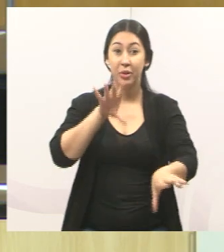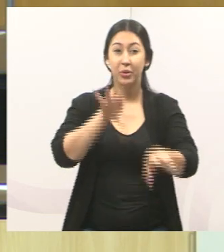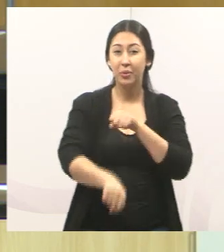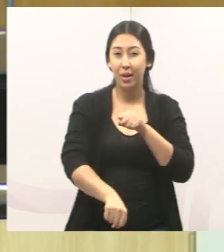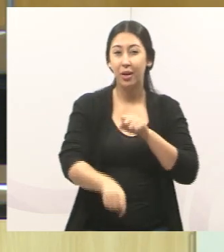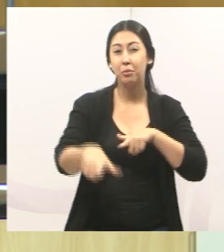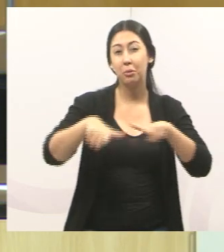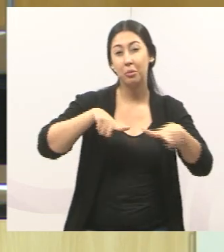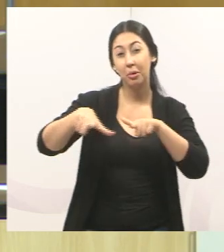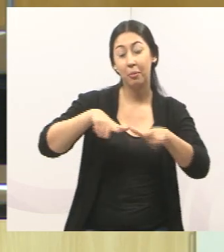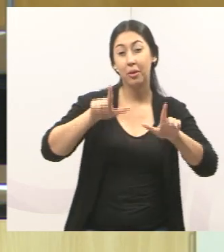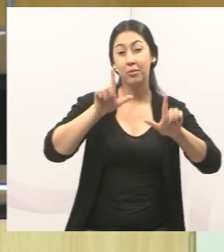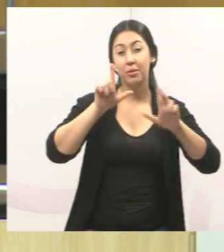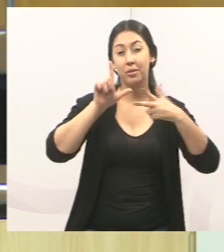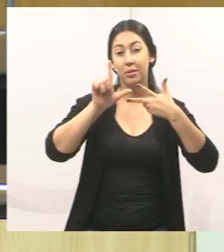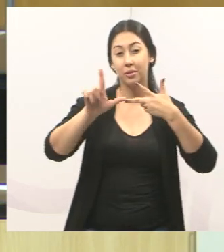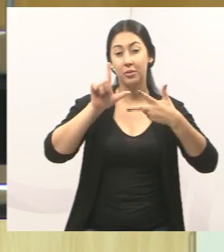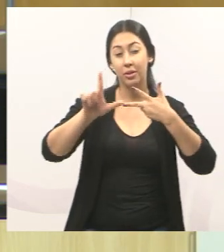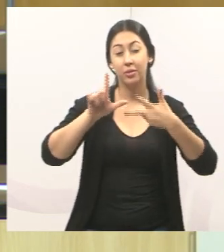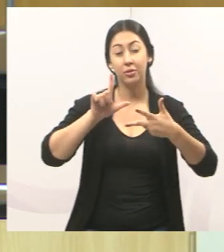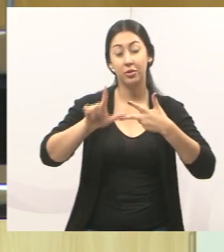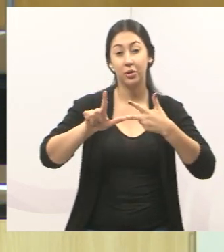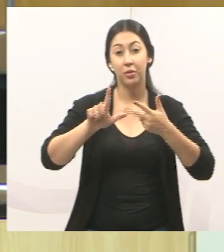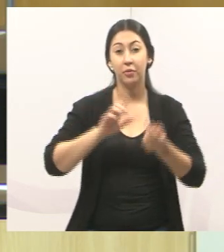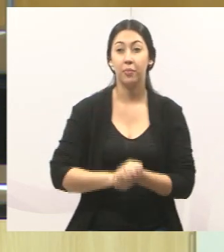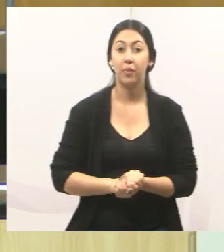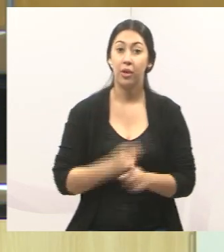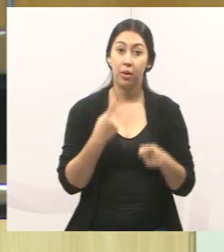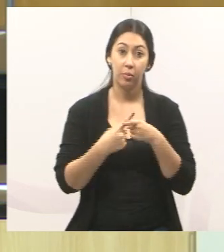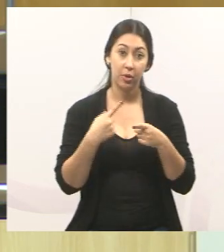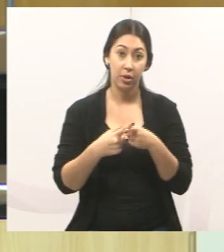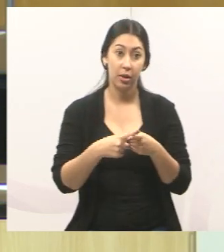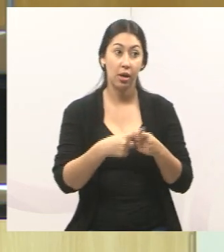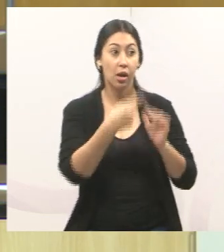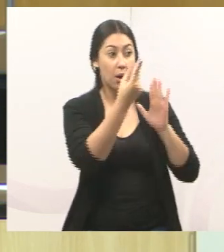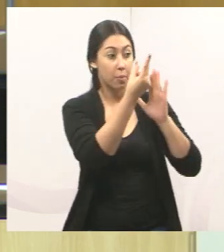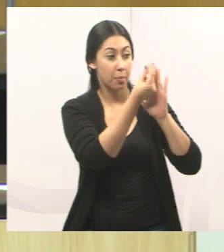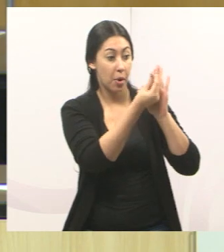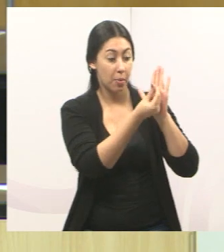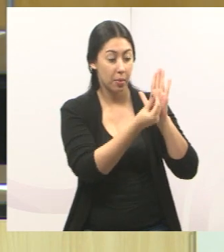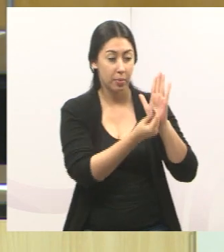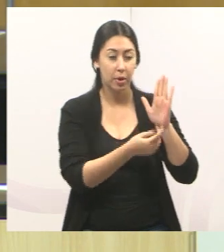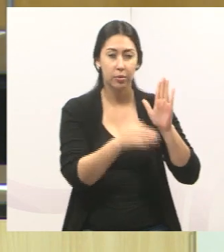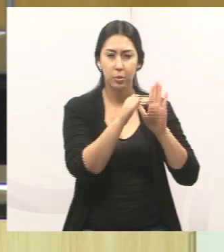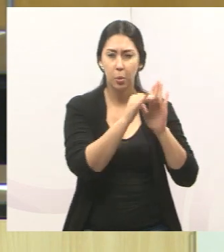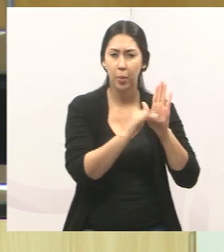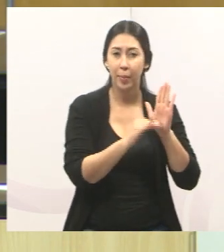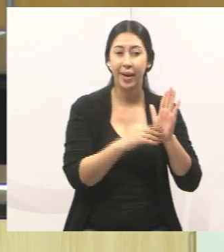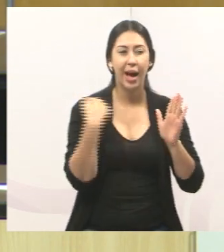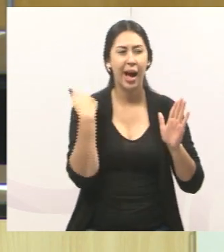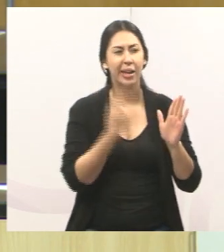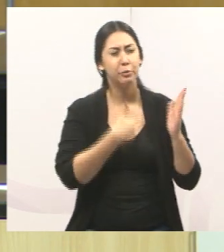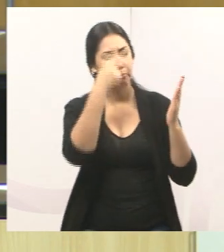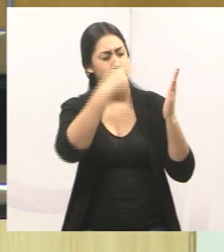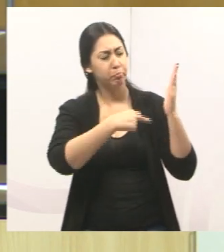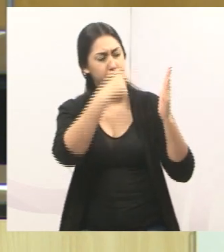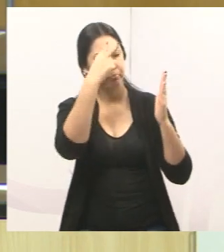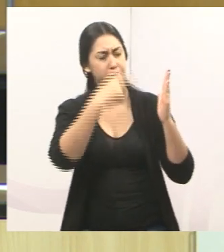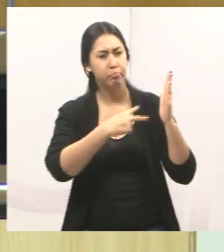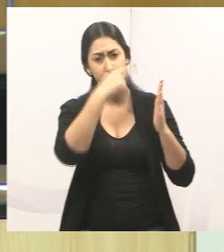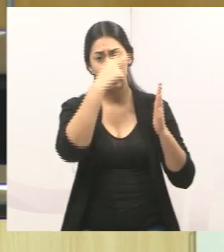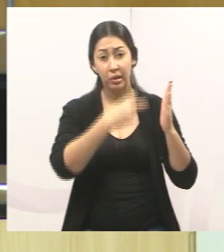trabalhos legislativos, na medida em que as peças orçamentárias estão em fase de apreciação e deliberação pelo